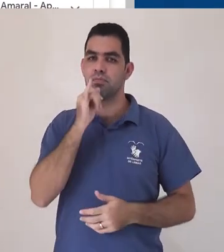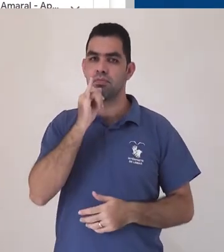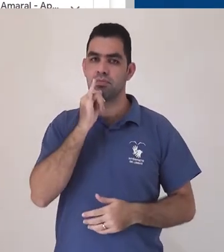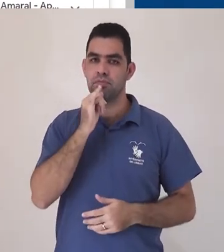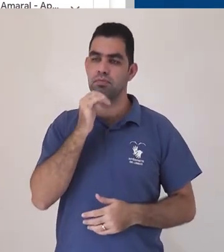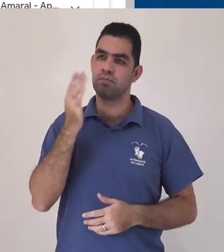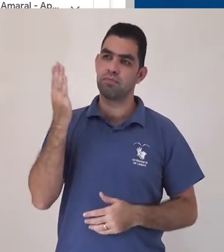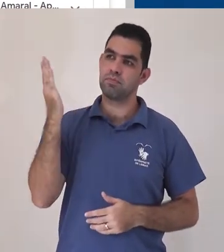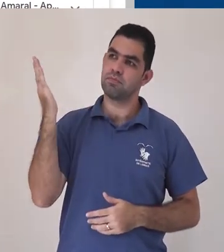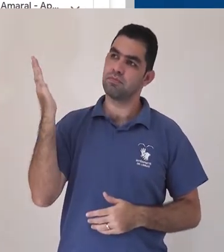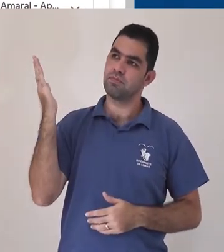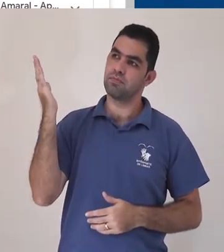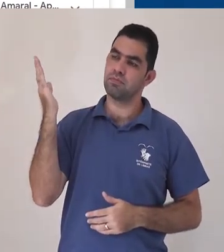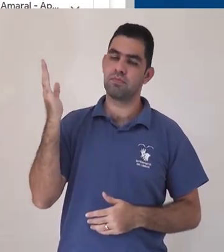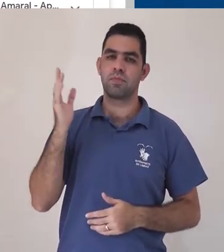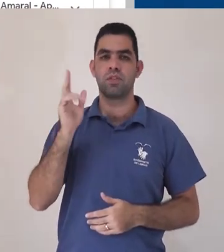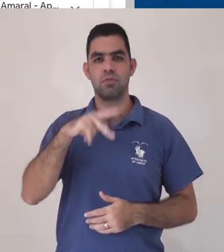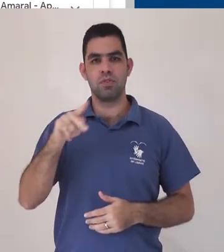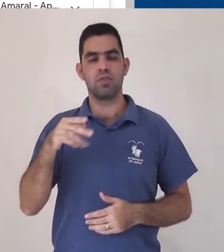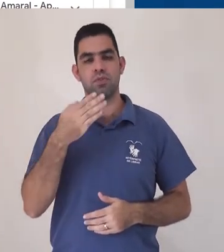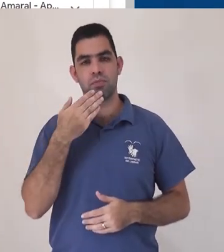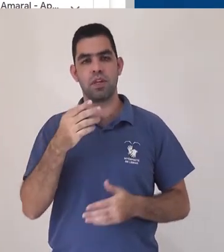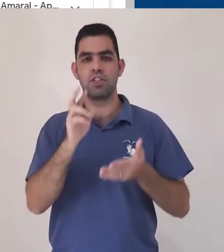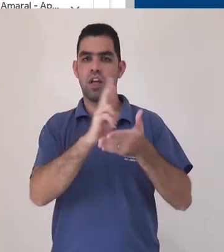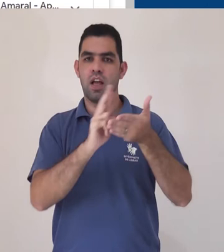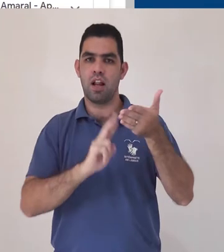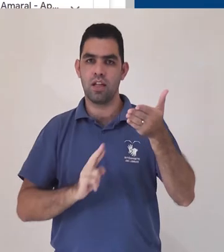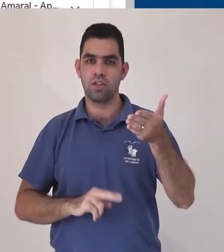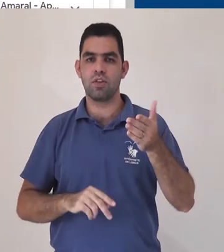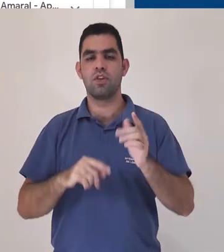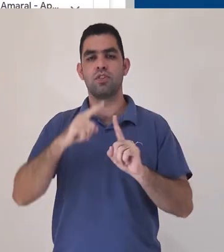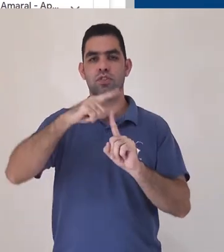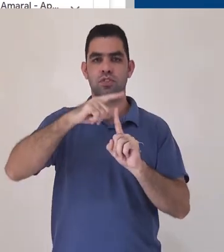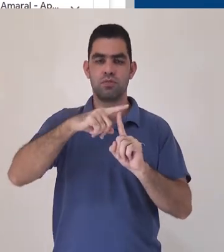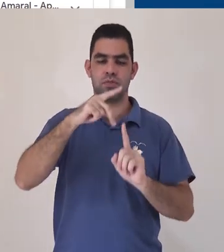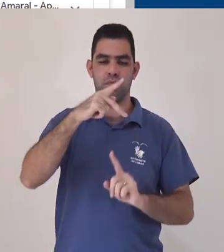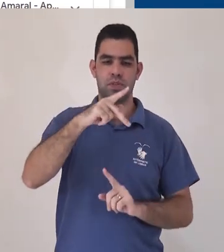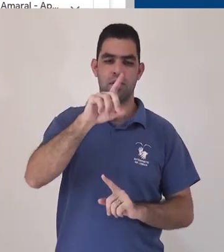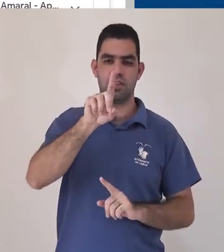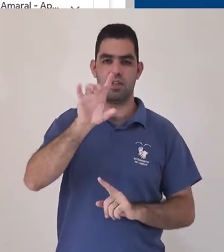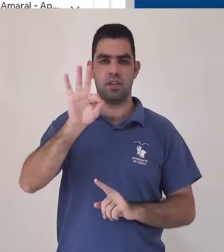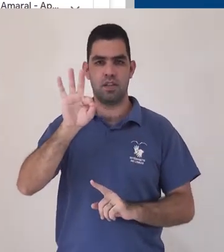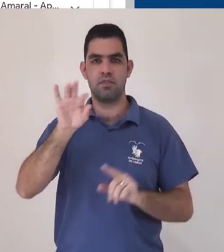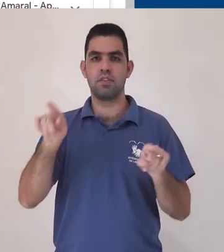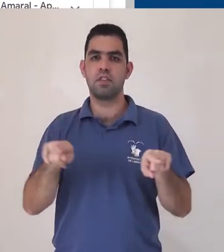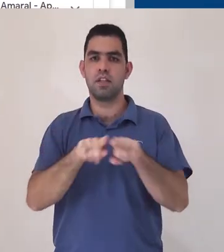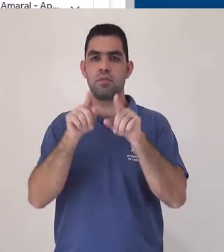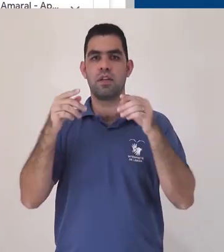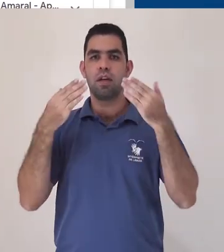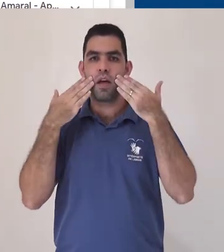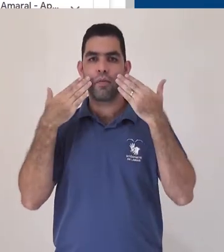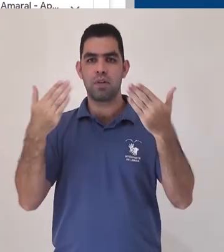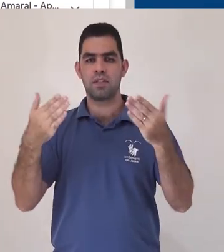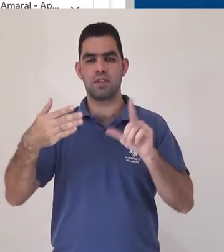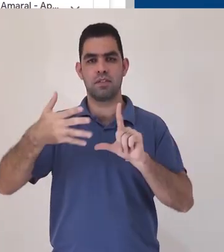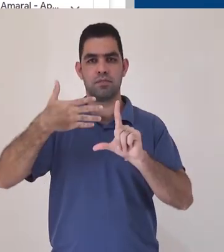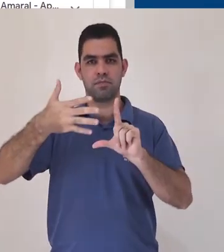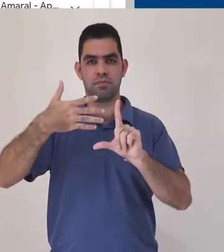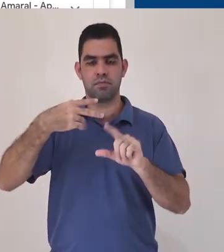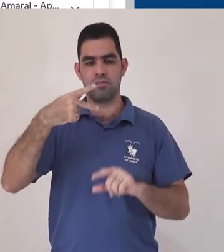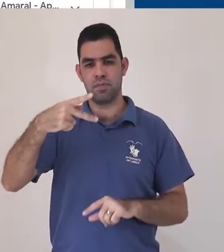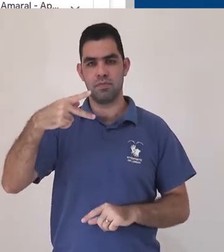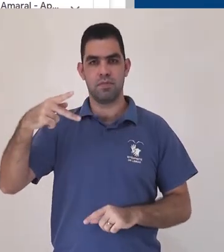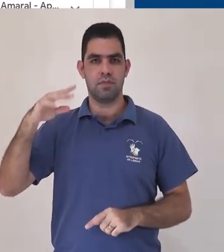atividade de exemplo o professor pede a realização de um relatório em formato PDF e também uma apresentação em formato